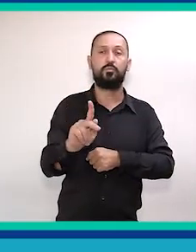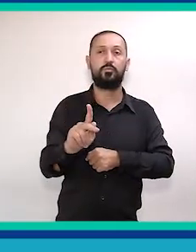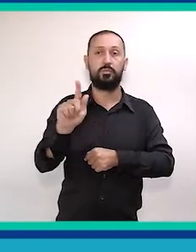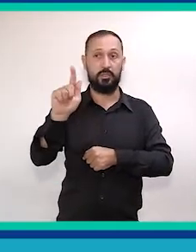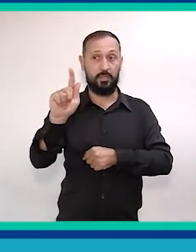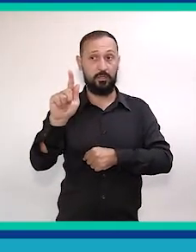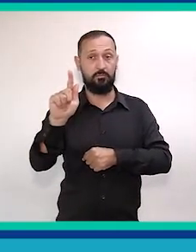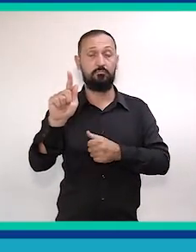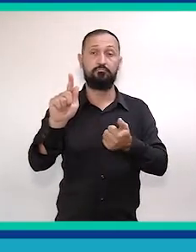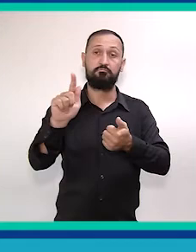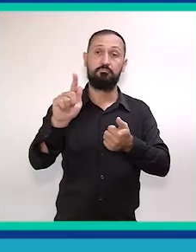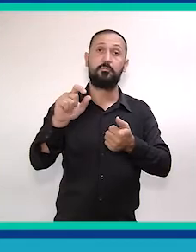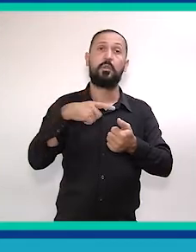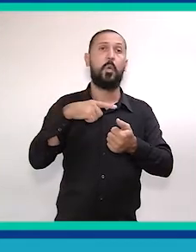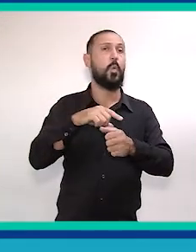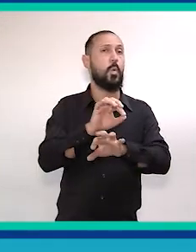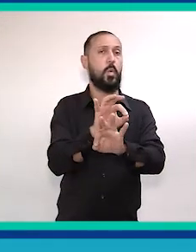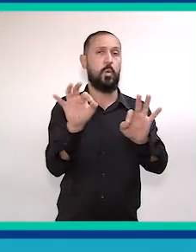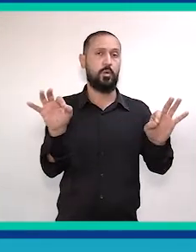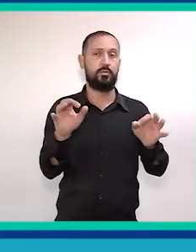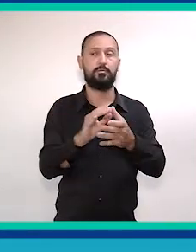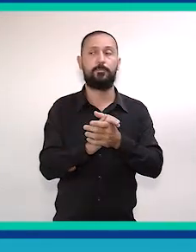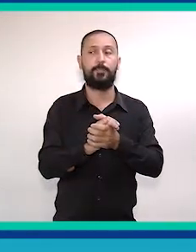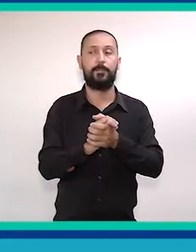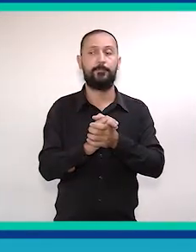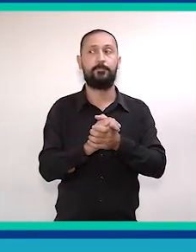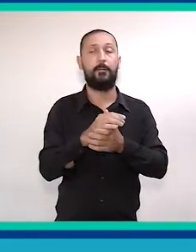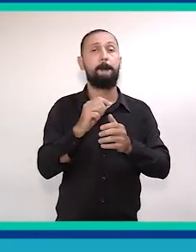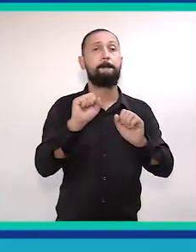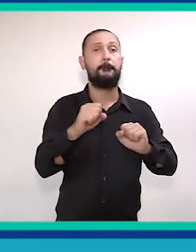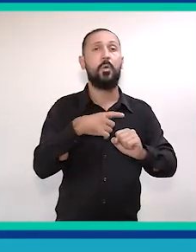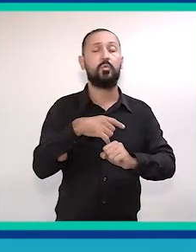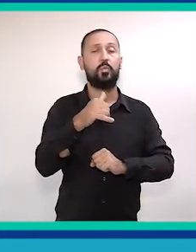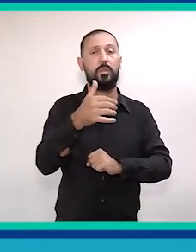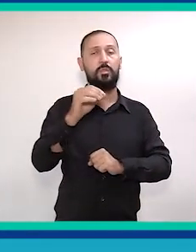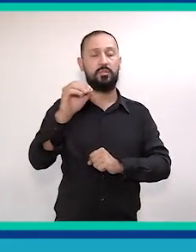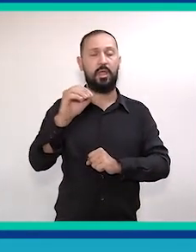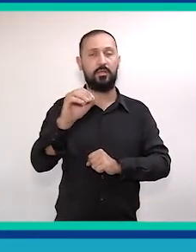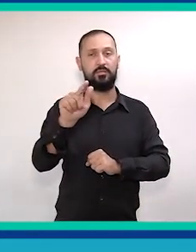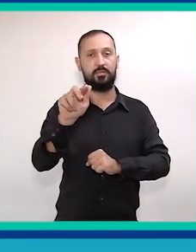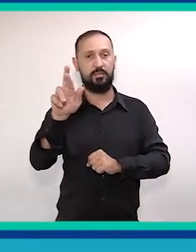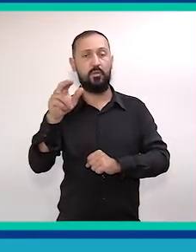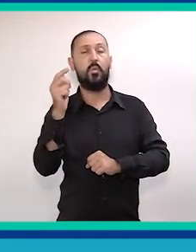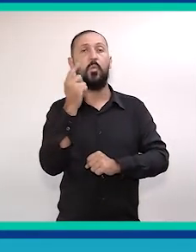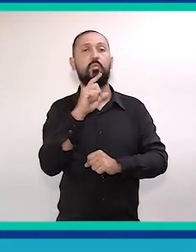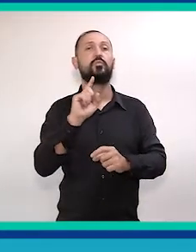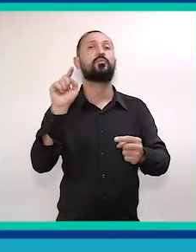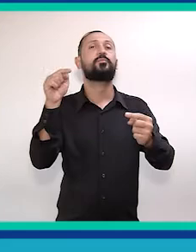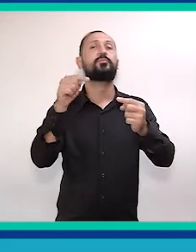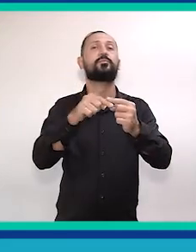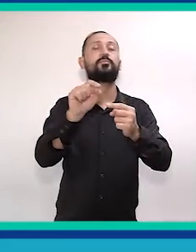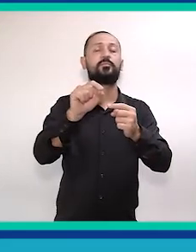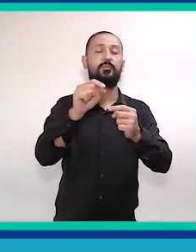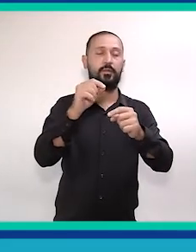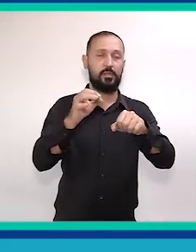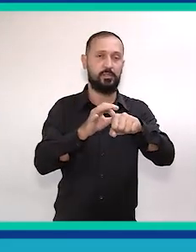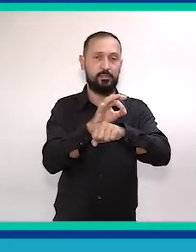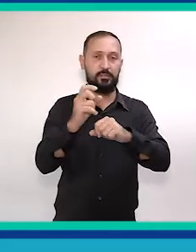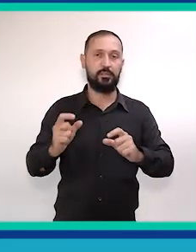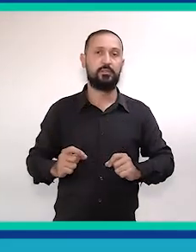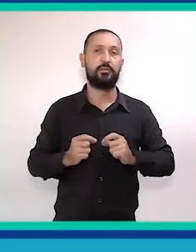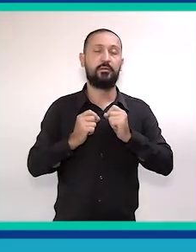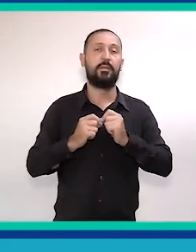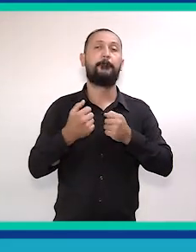de 1 quilo da minha molécula, então isso está ótimo. Isso mostra que só com 10 gramas eu já consigo atingir aquela